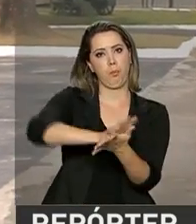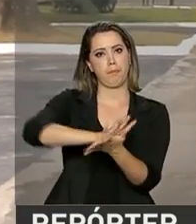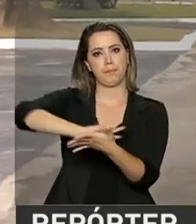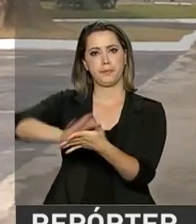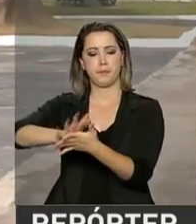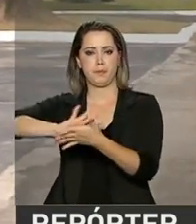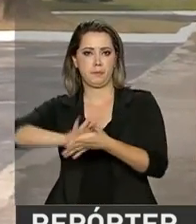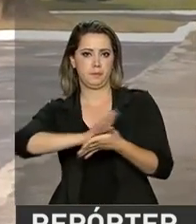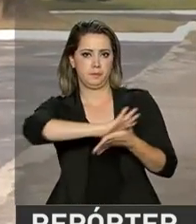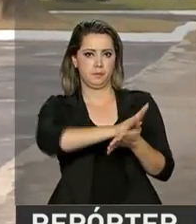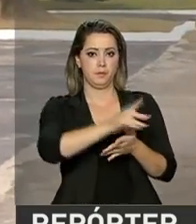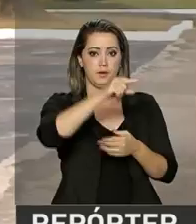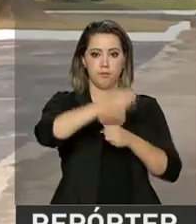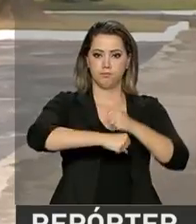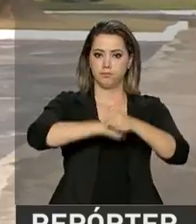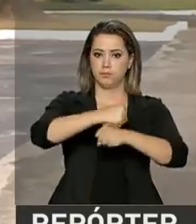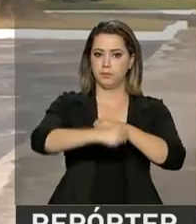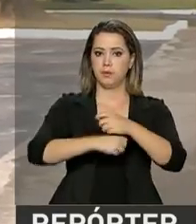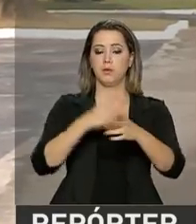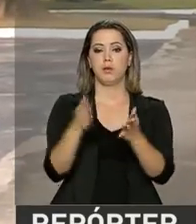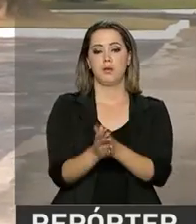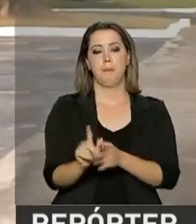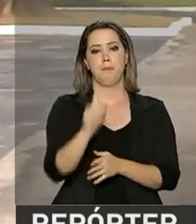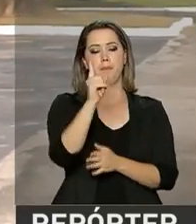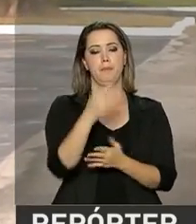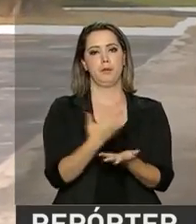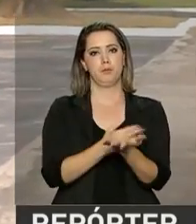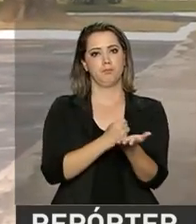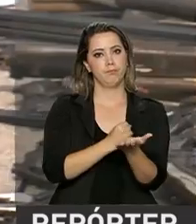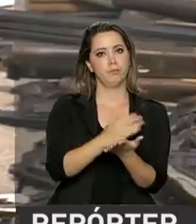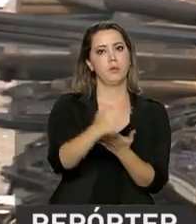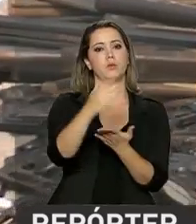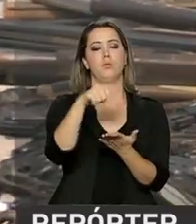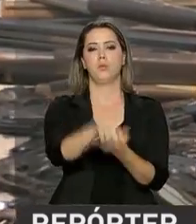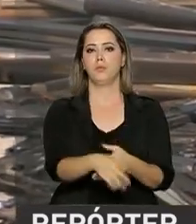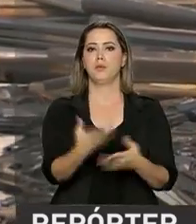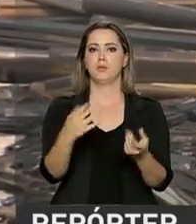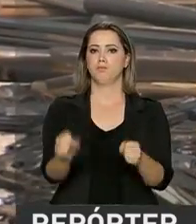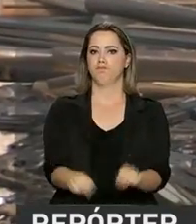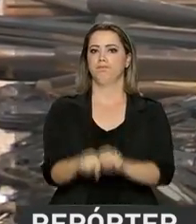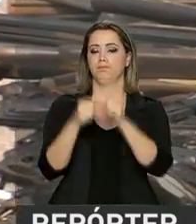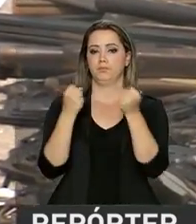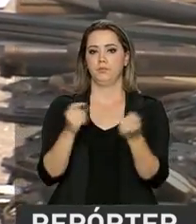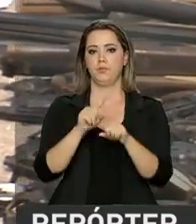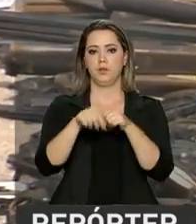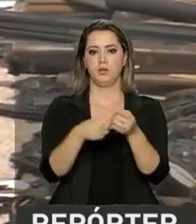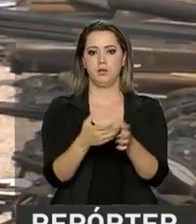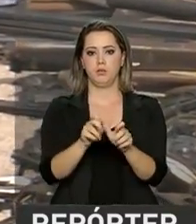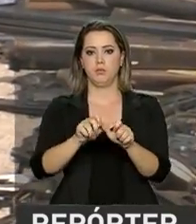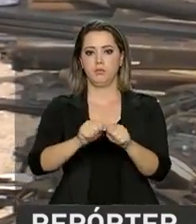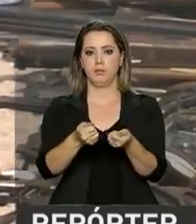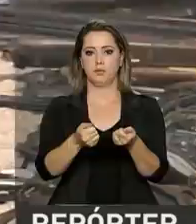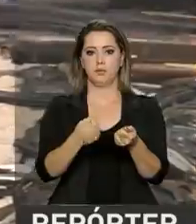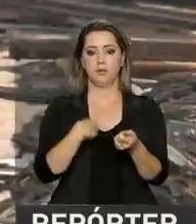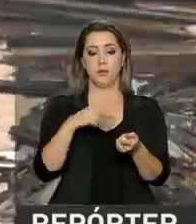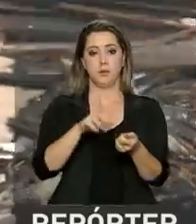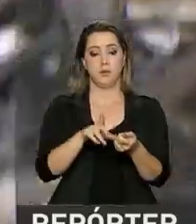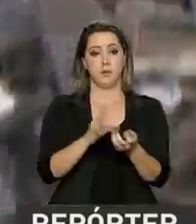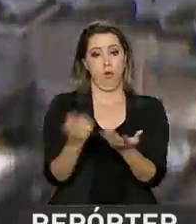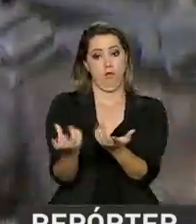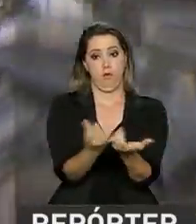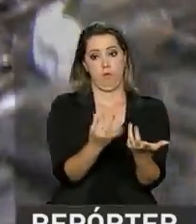rolo compressor nesta que é a primeira etapa do processo de destruição que será concluído com a desmontagem e o derretimento das